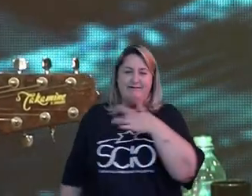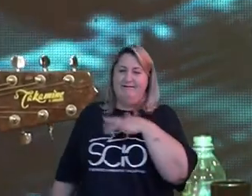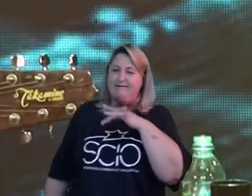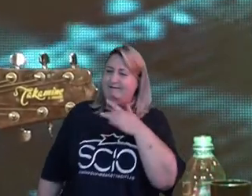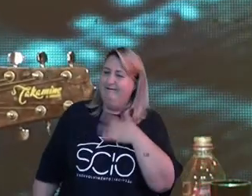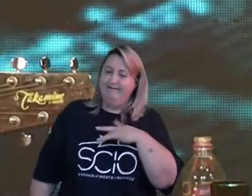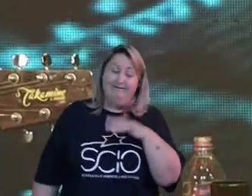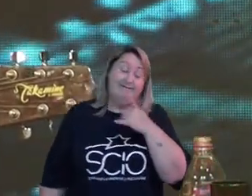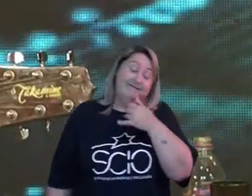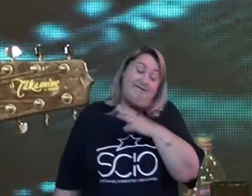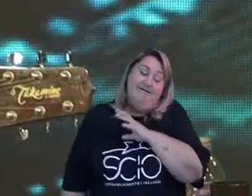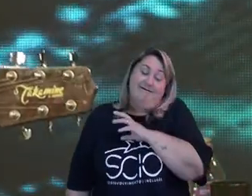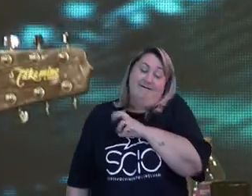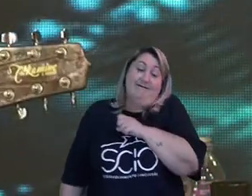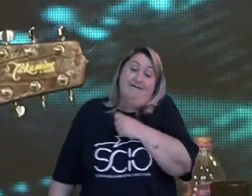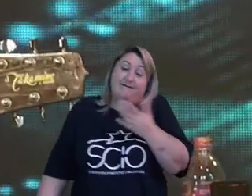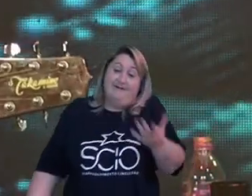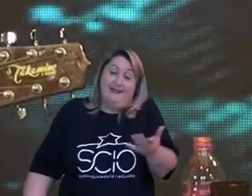que pena, amor.